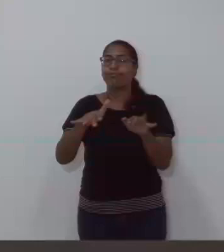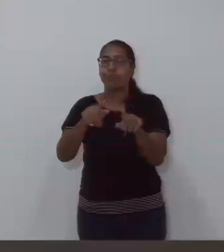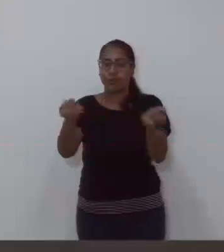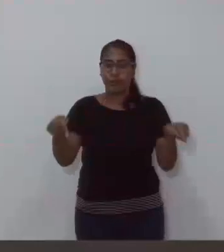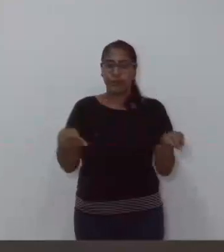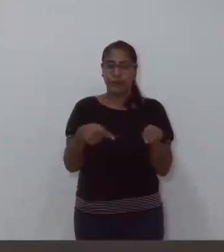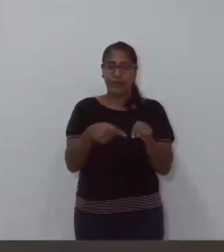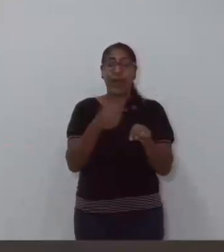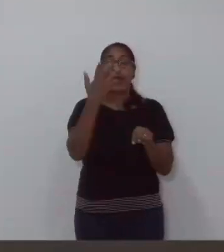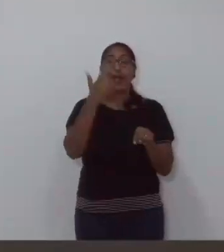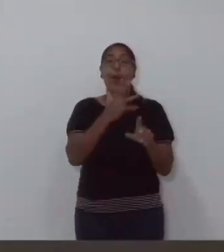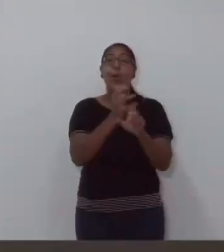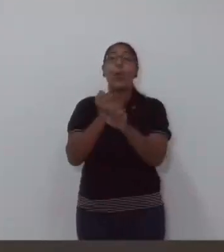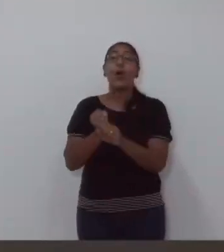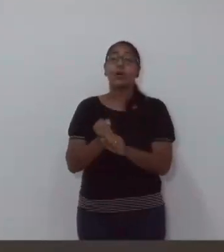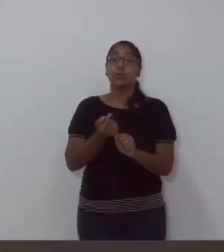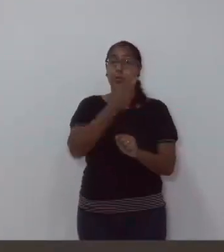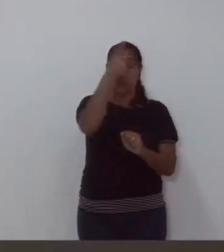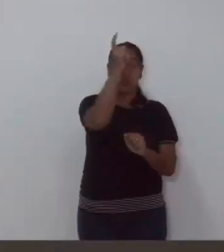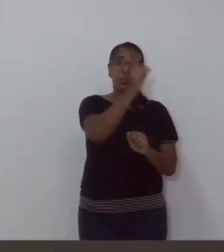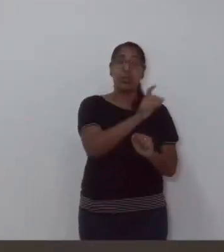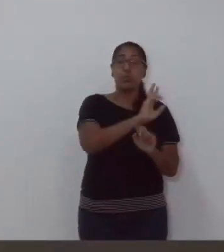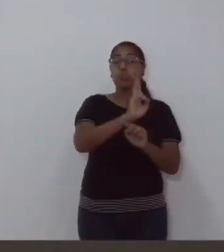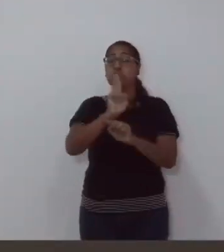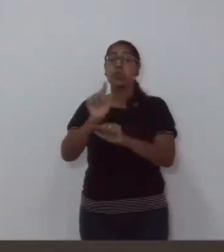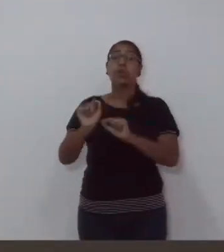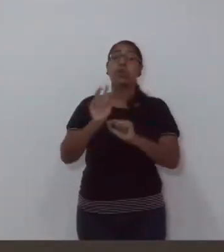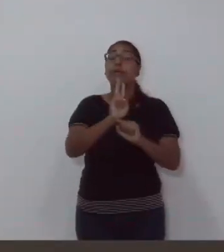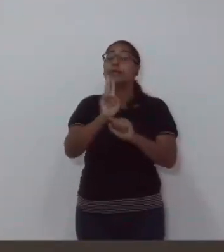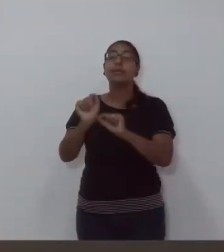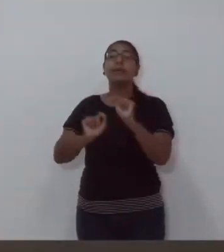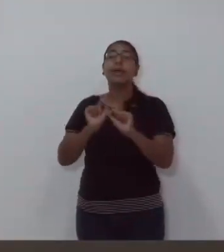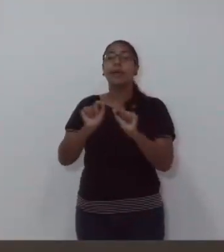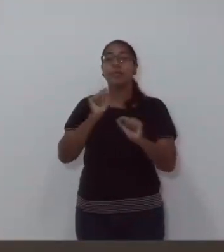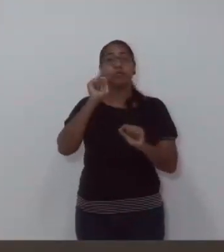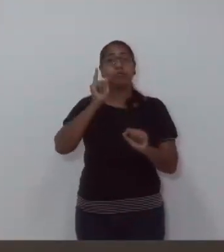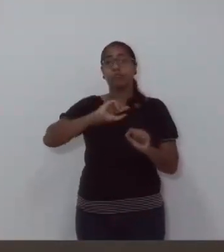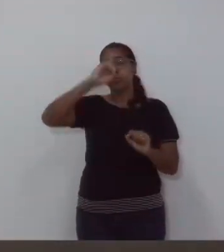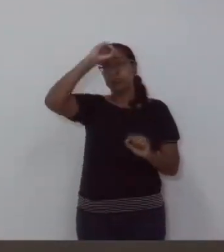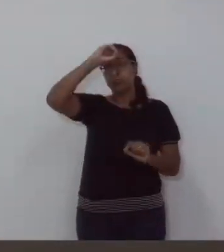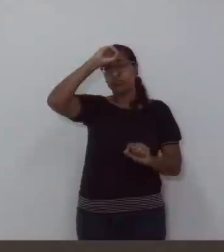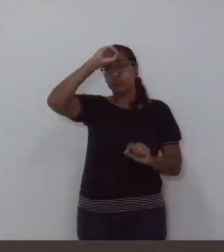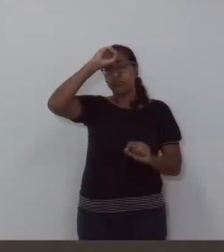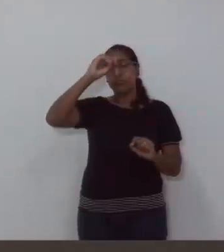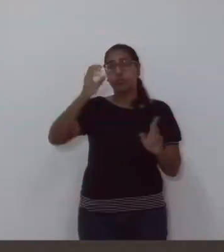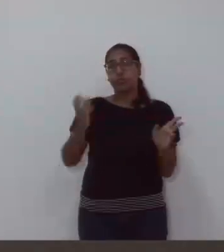fiscaliza? Ninguém sabe. Ninguém